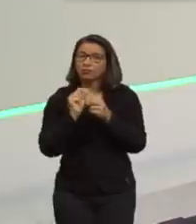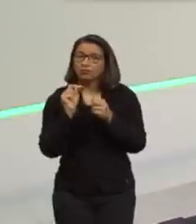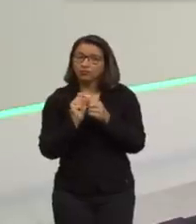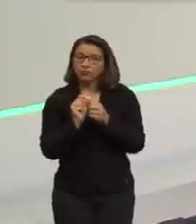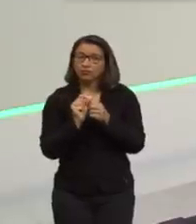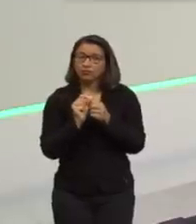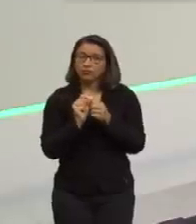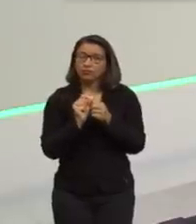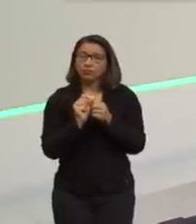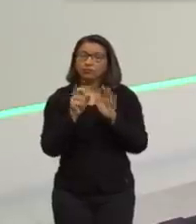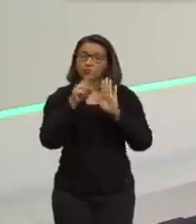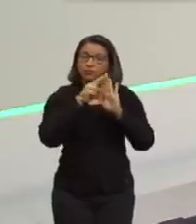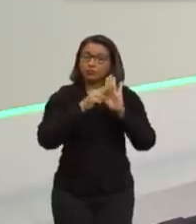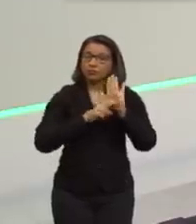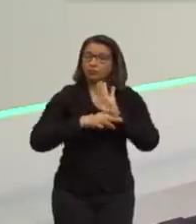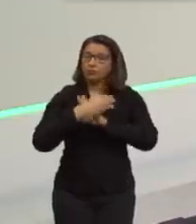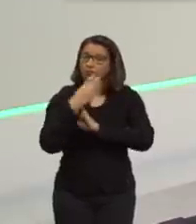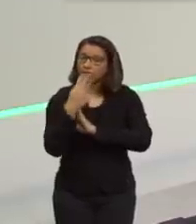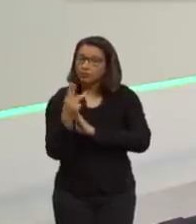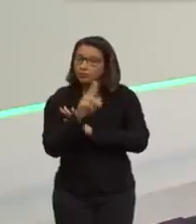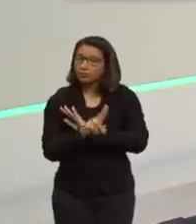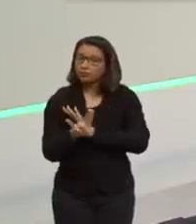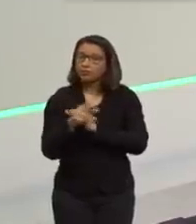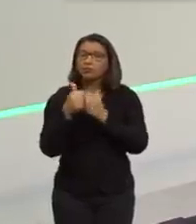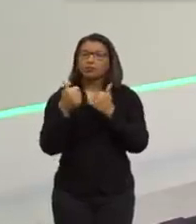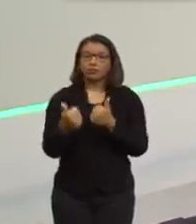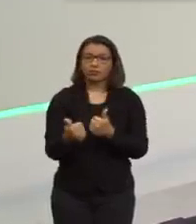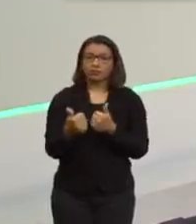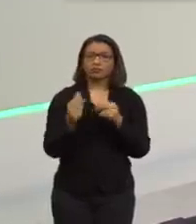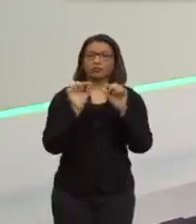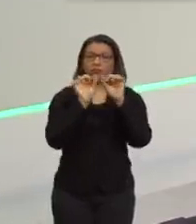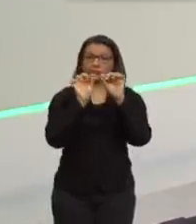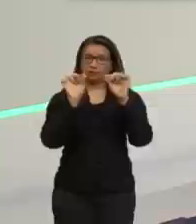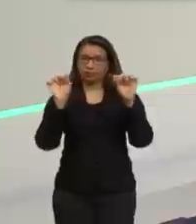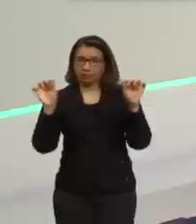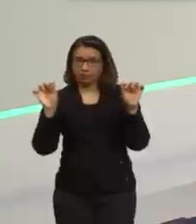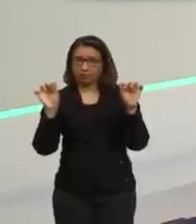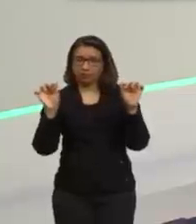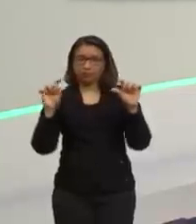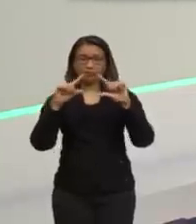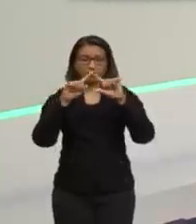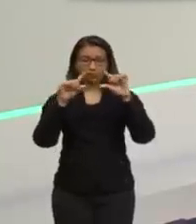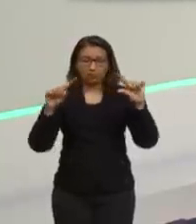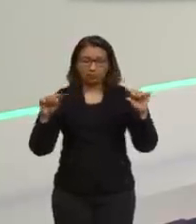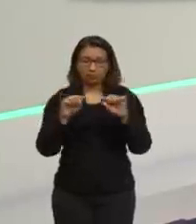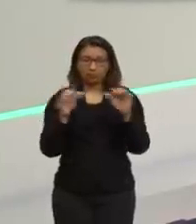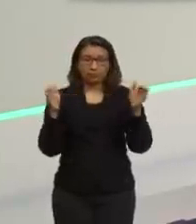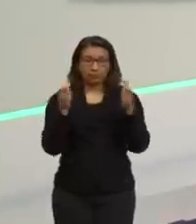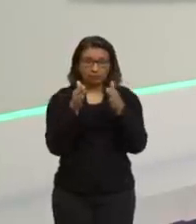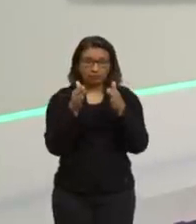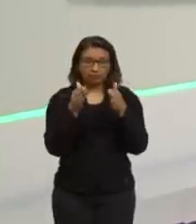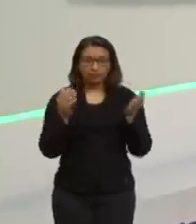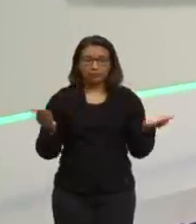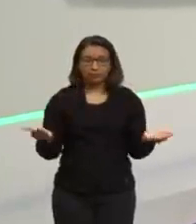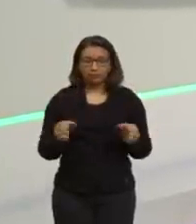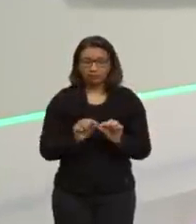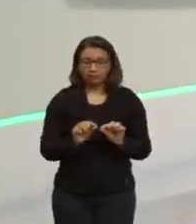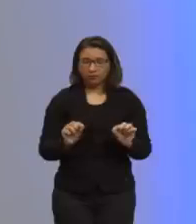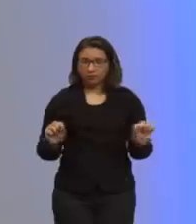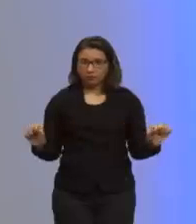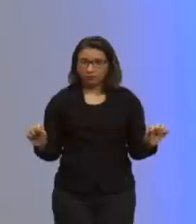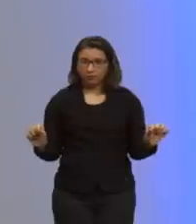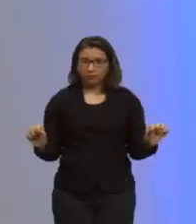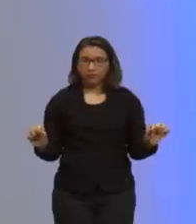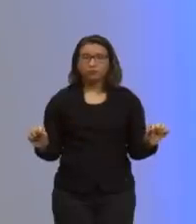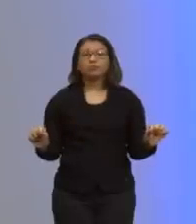três, certo? Então, a base do triângulo pequeno está para a base do triângulo grande, assim como